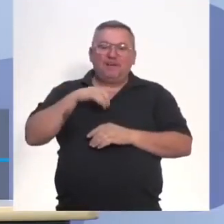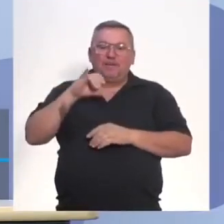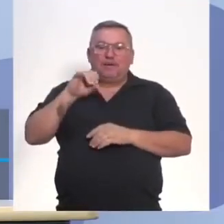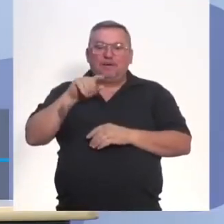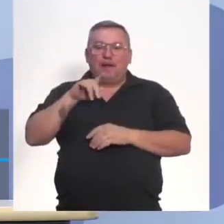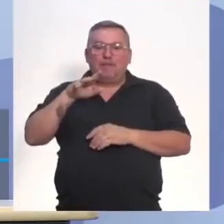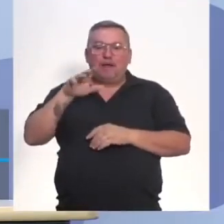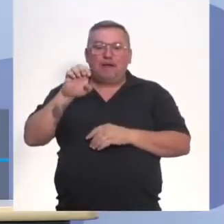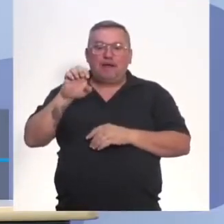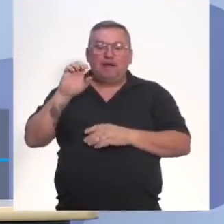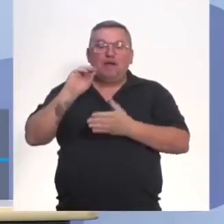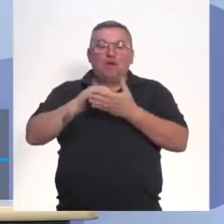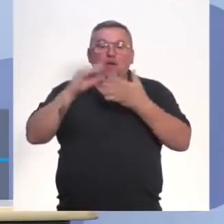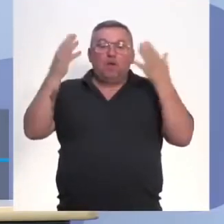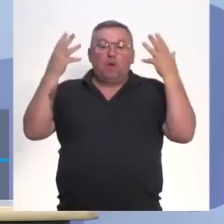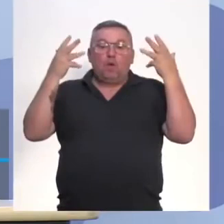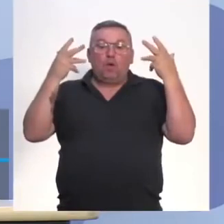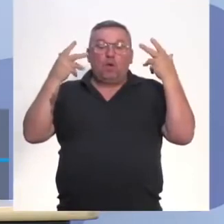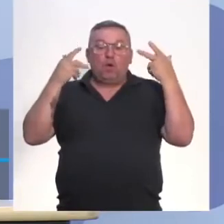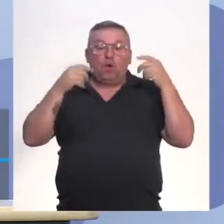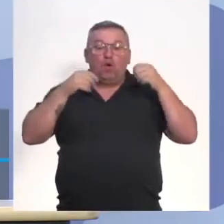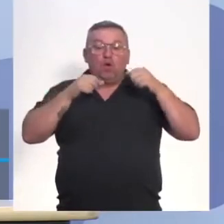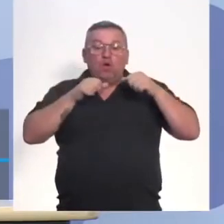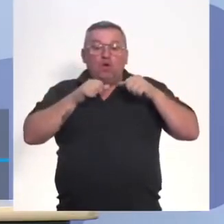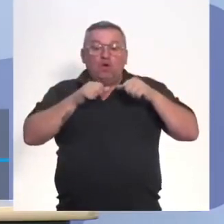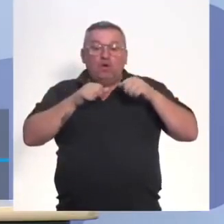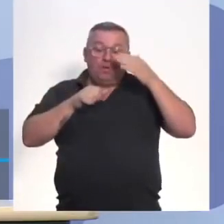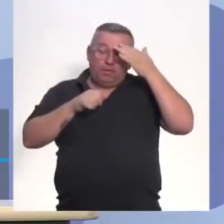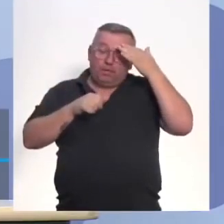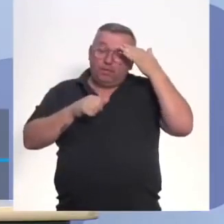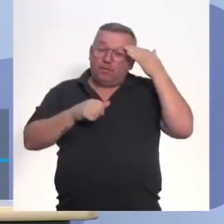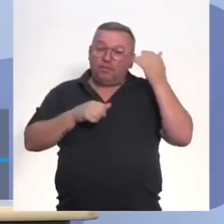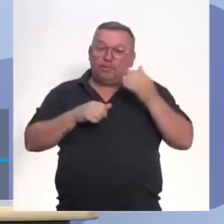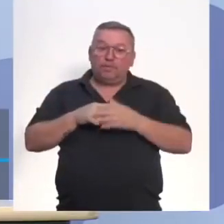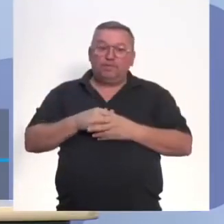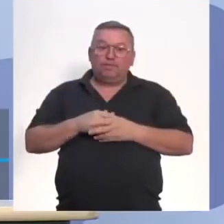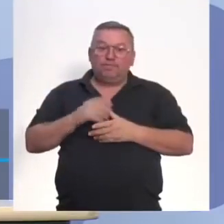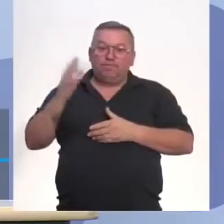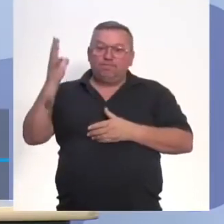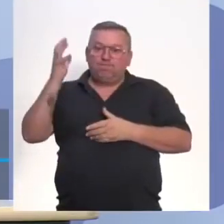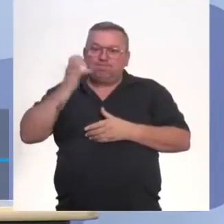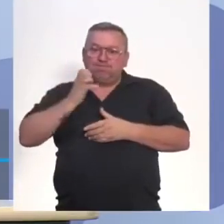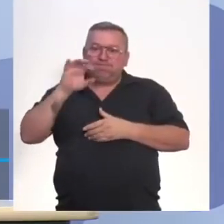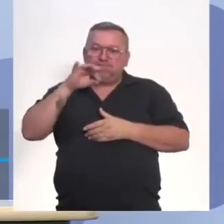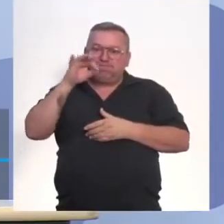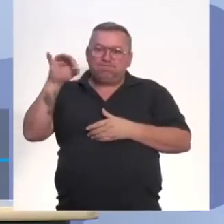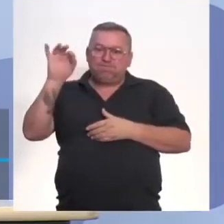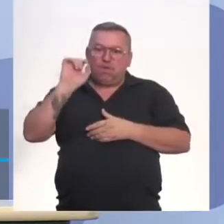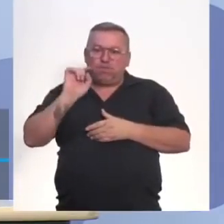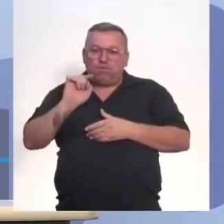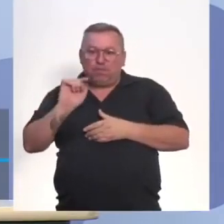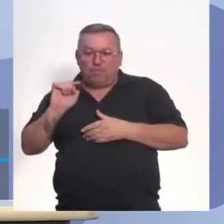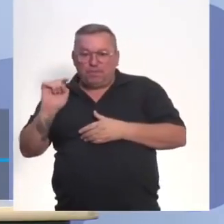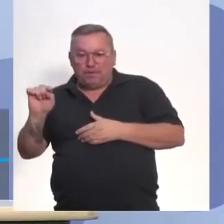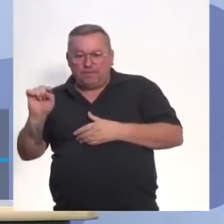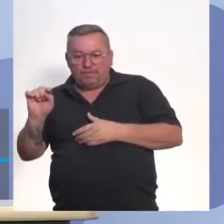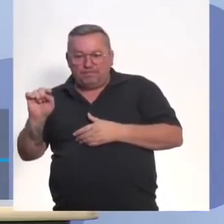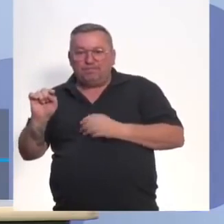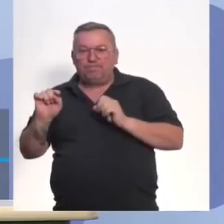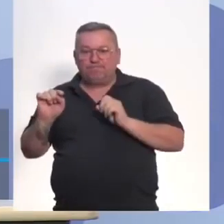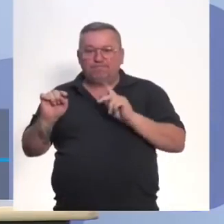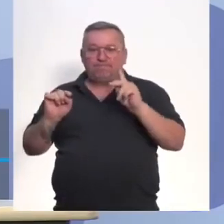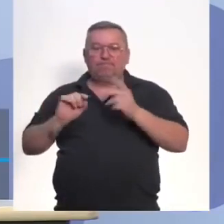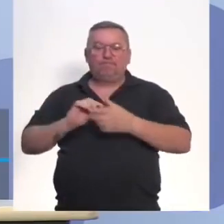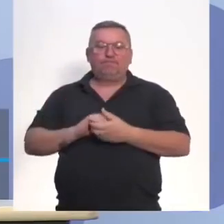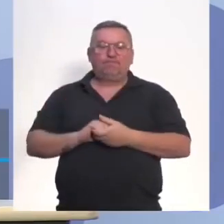que colocou aqui, ó. Um leão... ela colocou a primeira parte. Um leão ficou com raiva de um mosquito, 3 pontinhos. Isso.